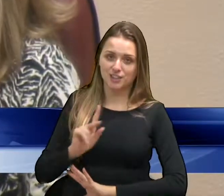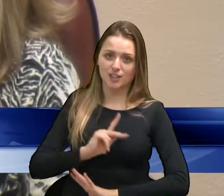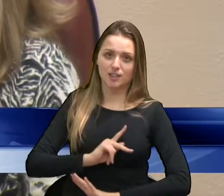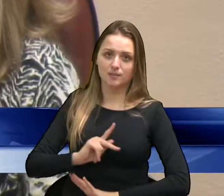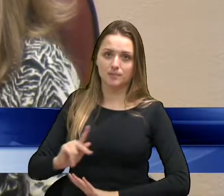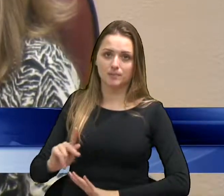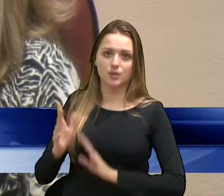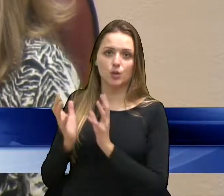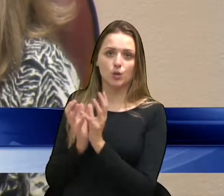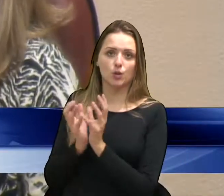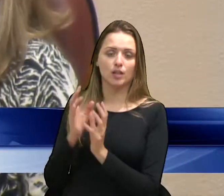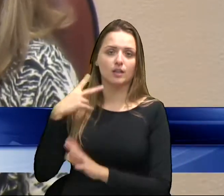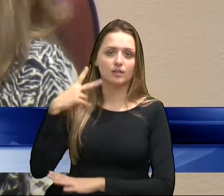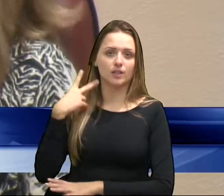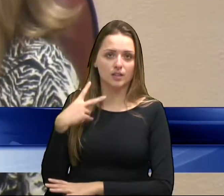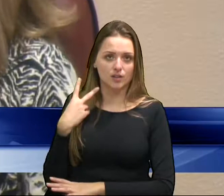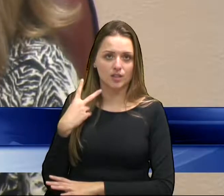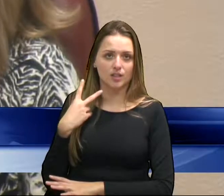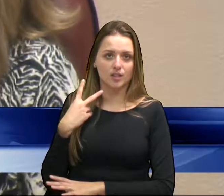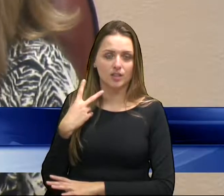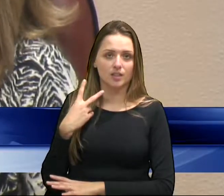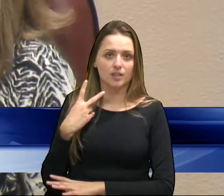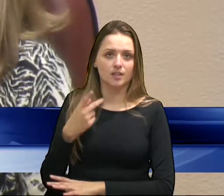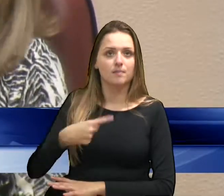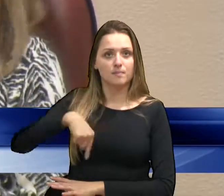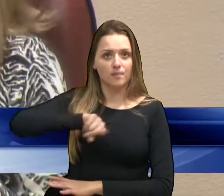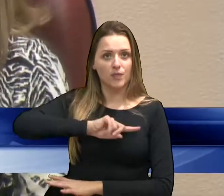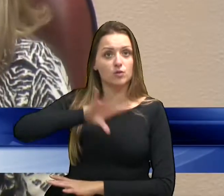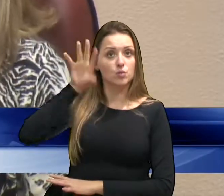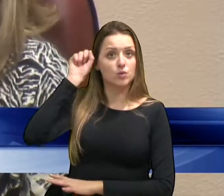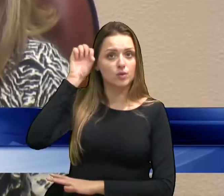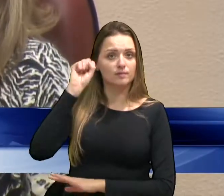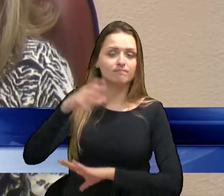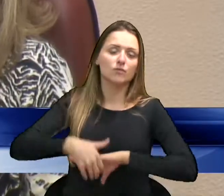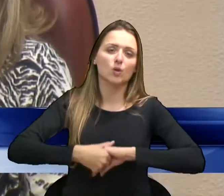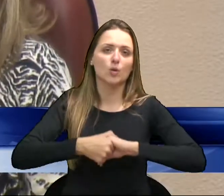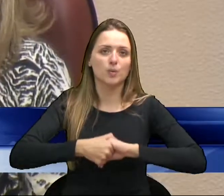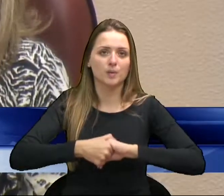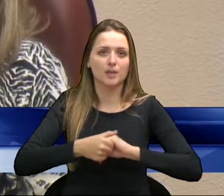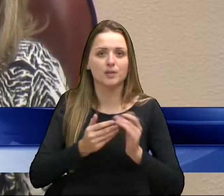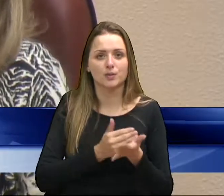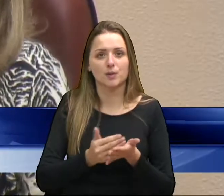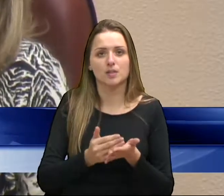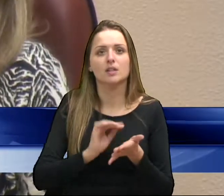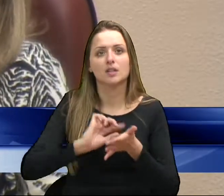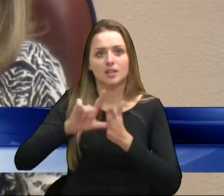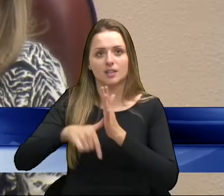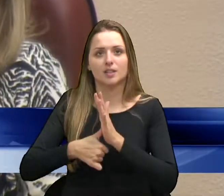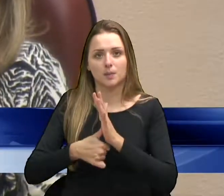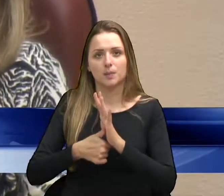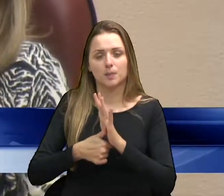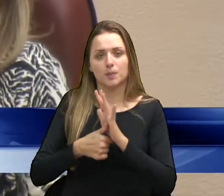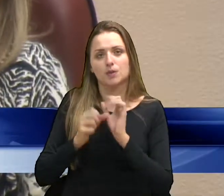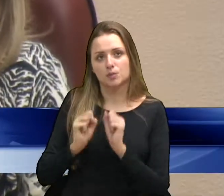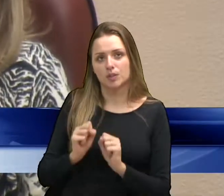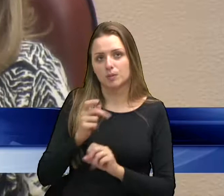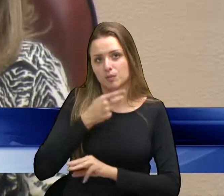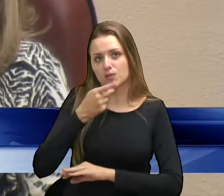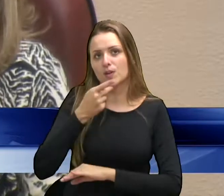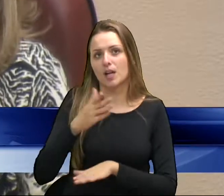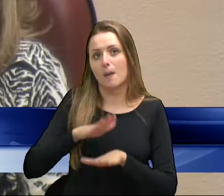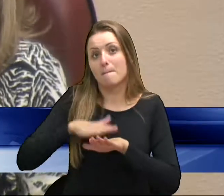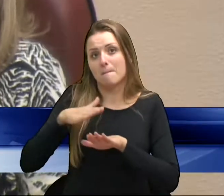isso, colega vereador. Vamos escutar. Então, uma saudação inicial, depois podemos citar considerações